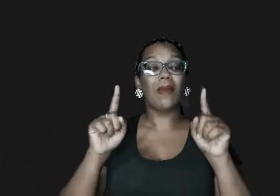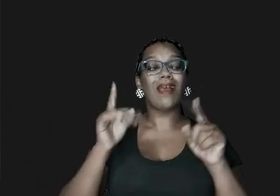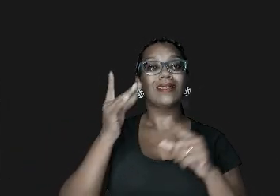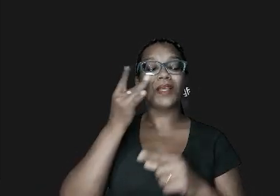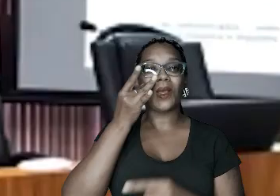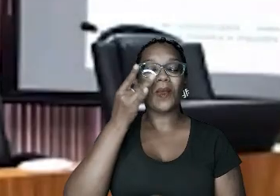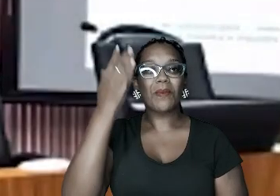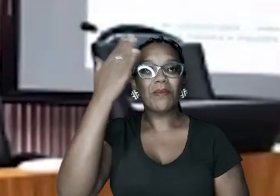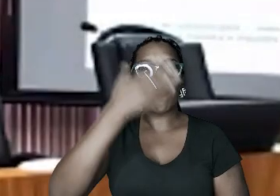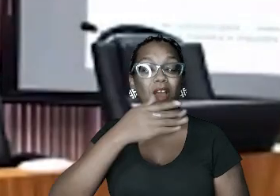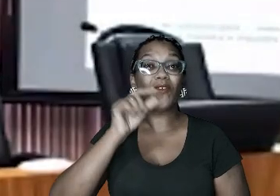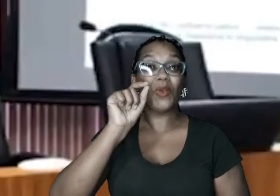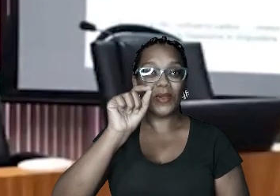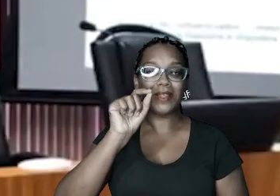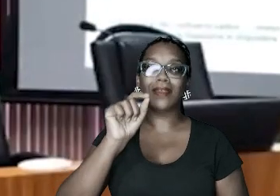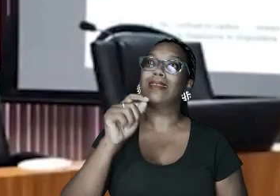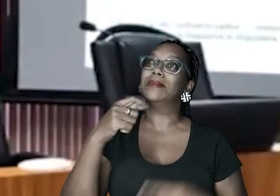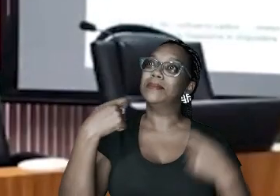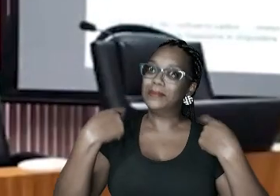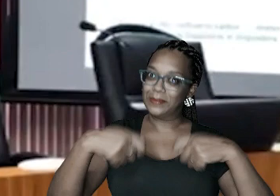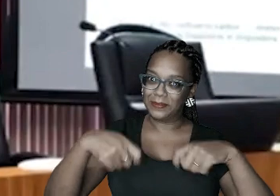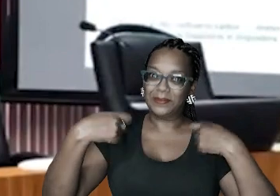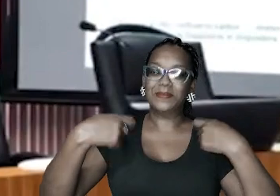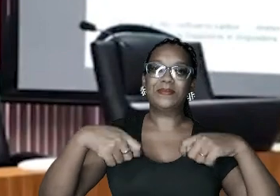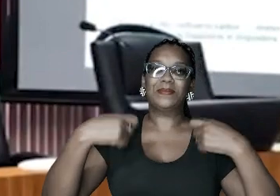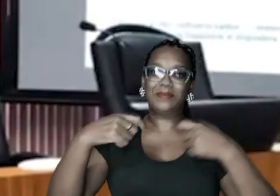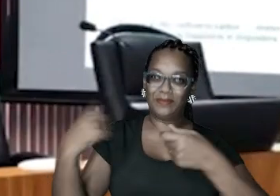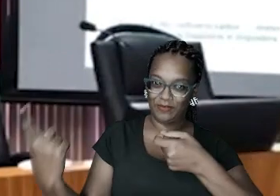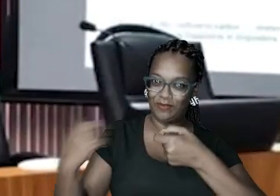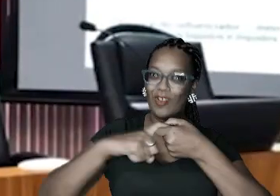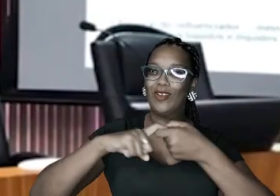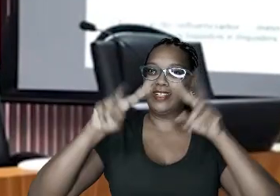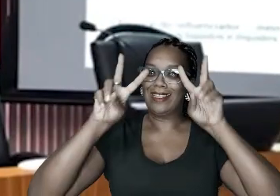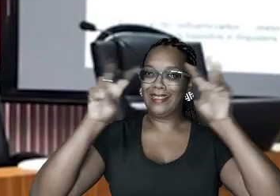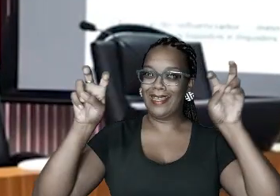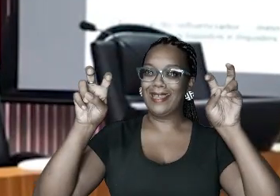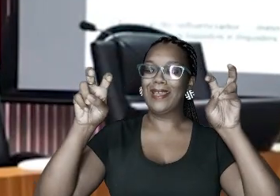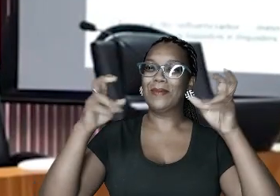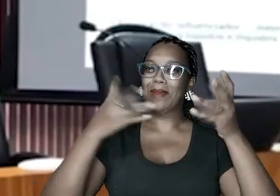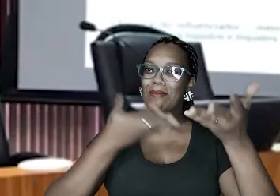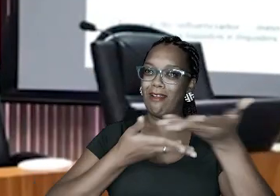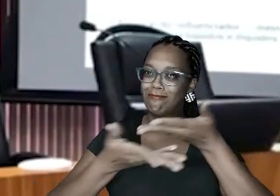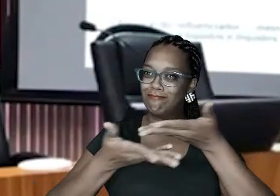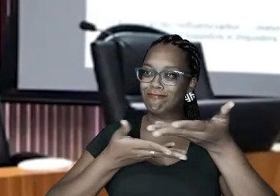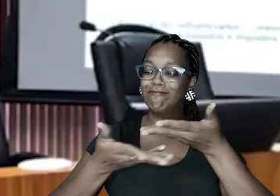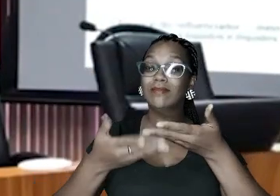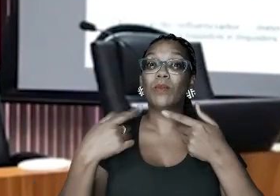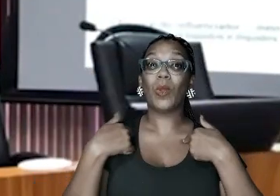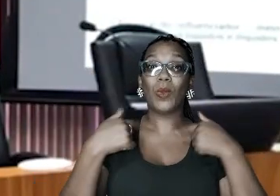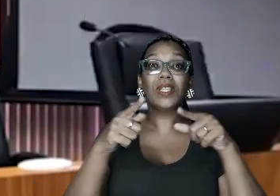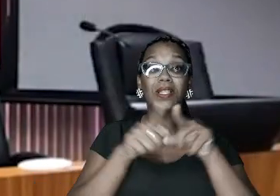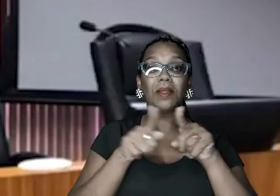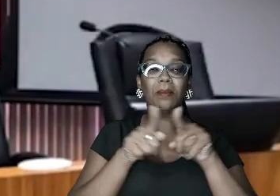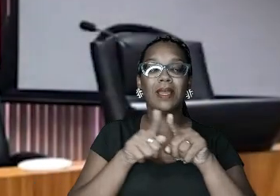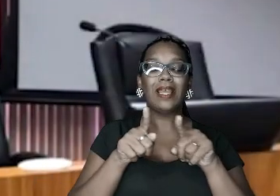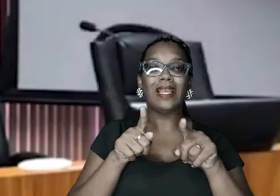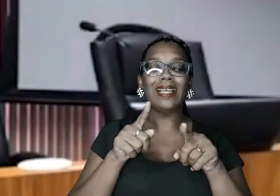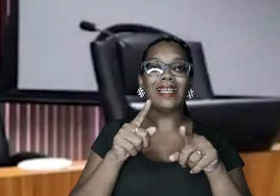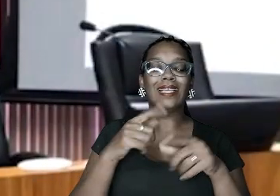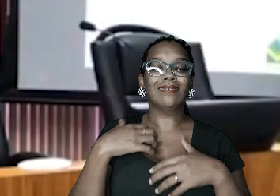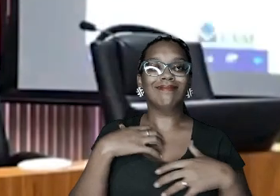o tempo mas isso é só comprova que a gente viu o marido precisamos retomar esse tema para tratar porque